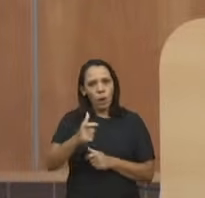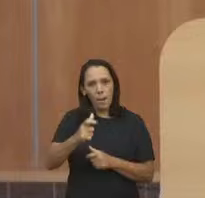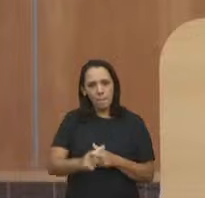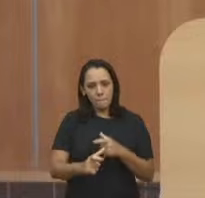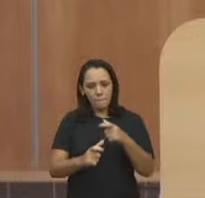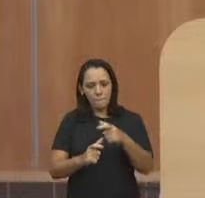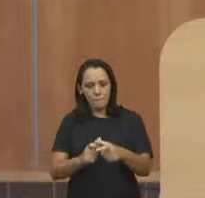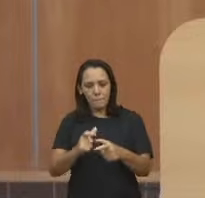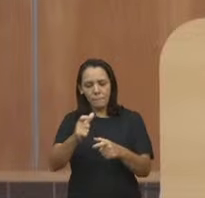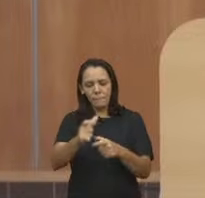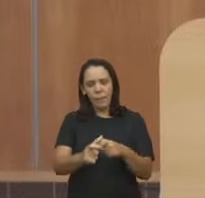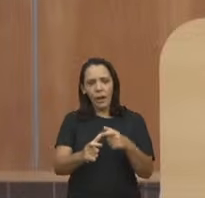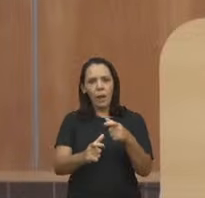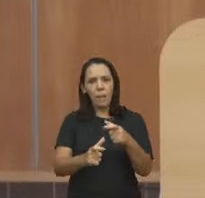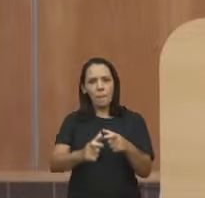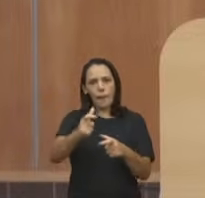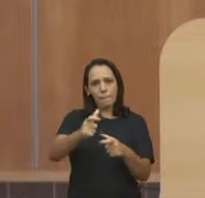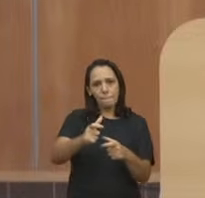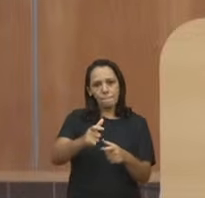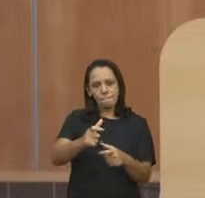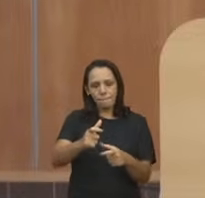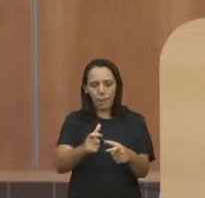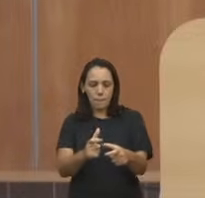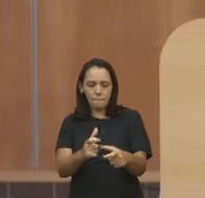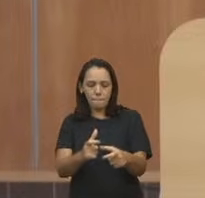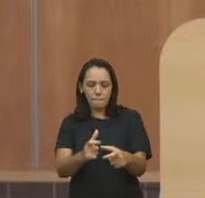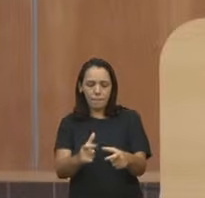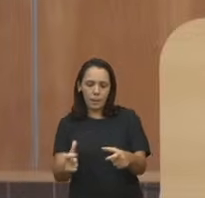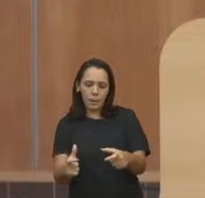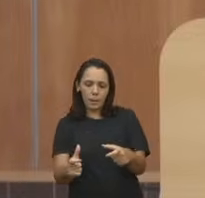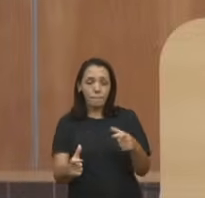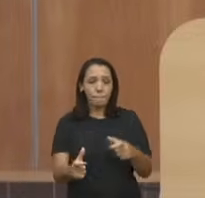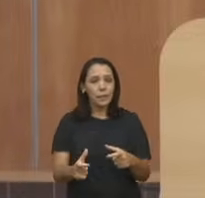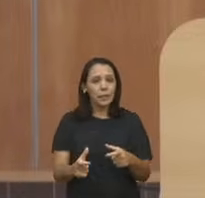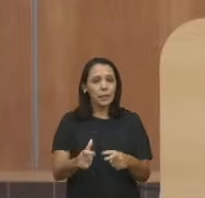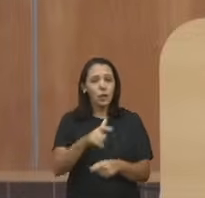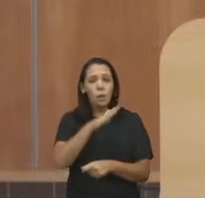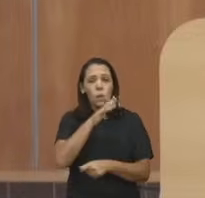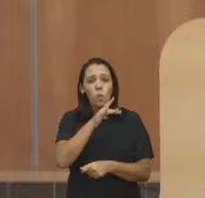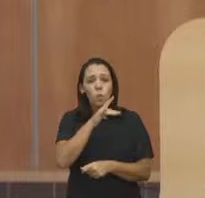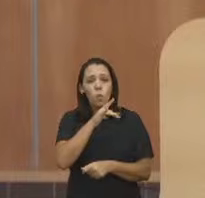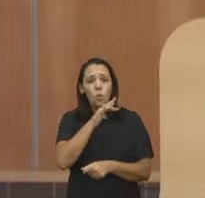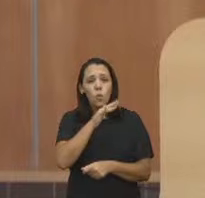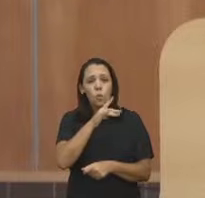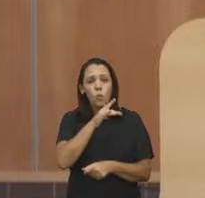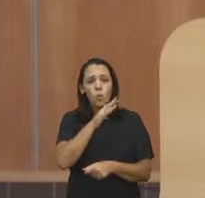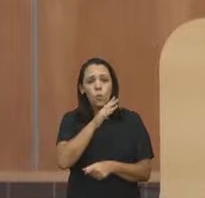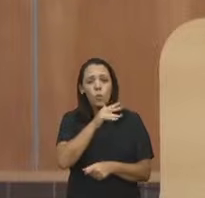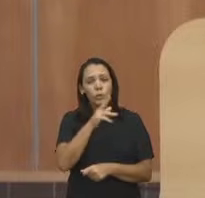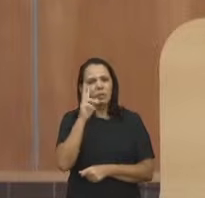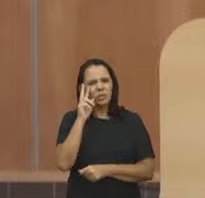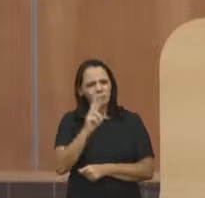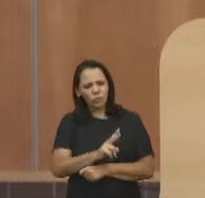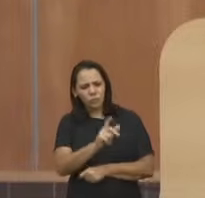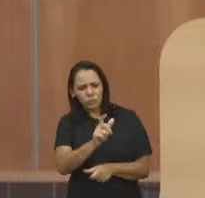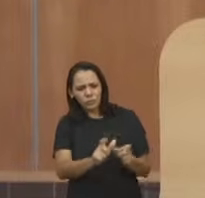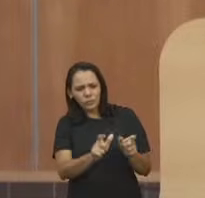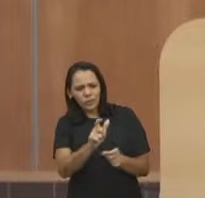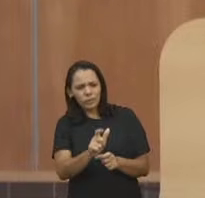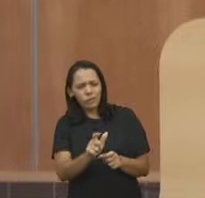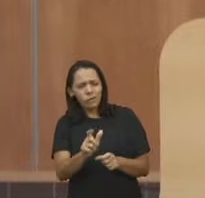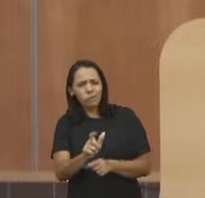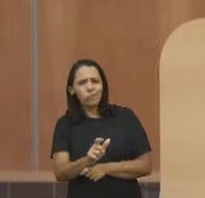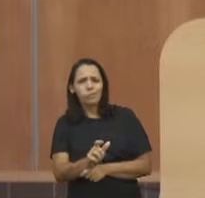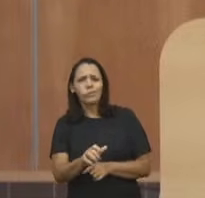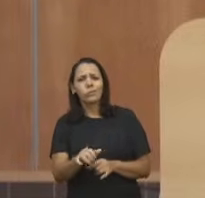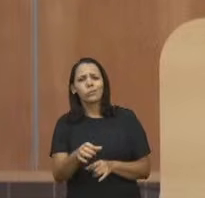de esquadro, fora de nível, sem falar do gramado, da grama que ainda tem ali. E aquelas pessoas há muito tempo fazem